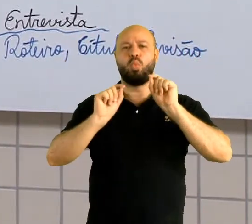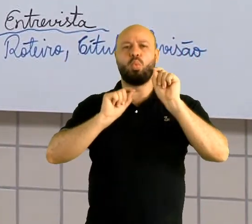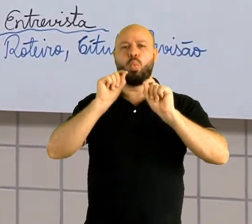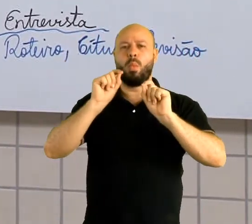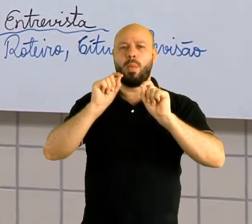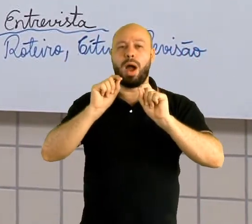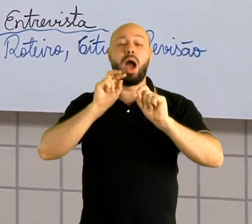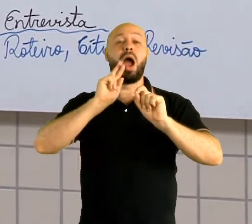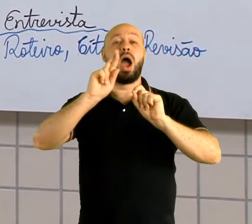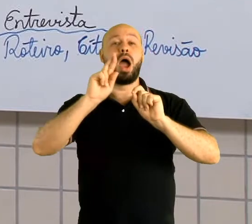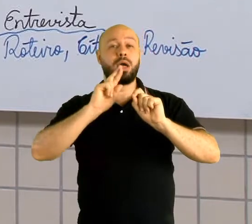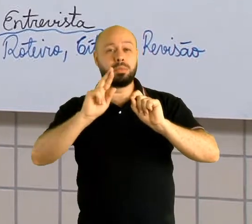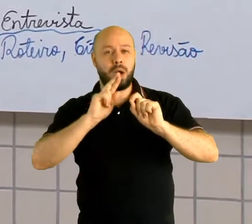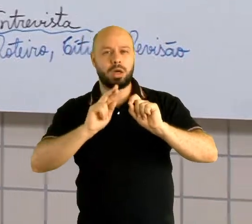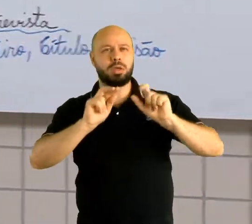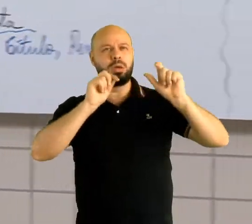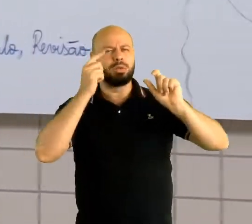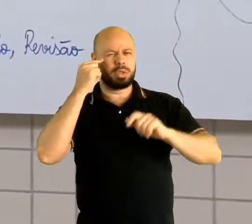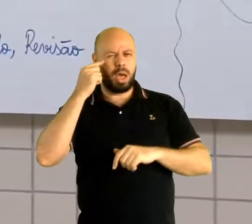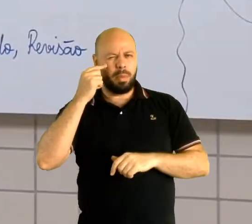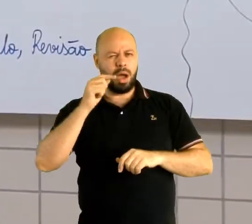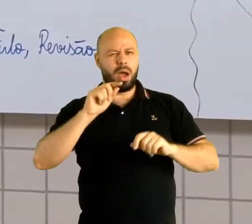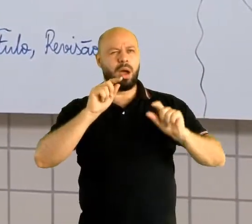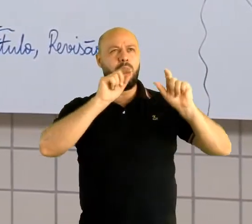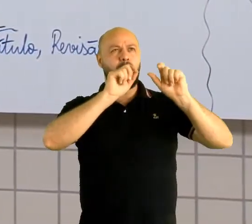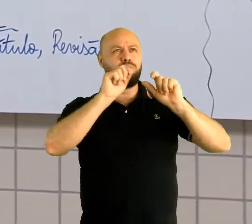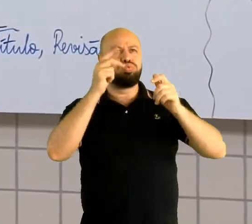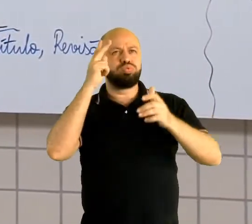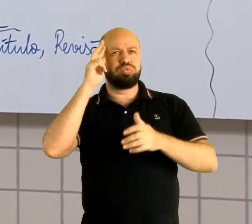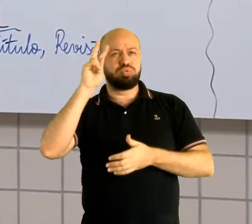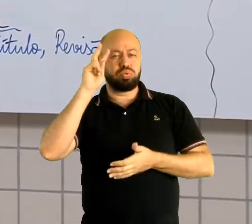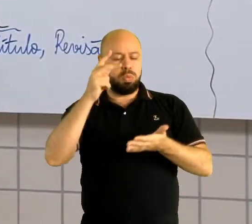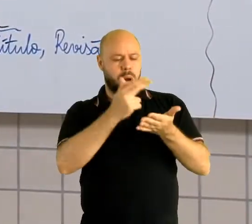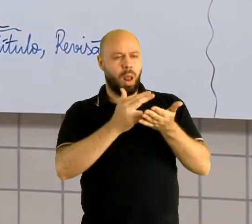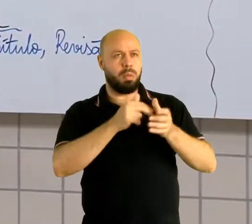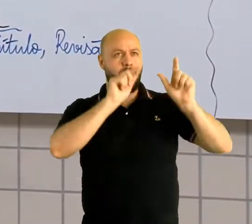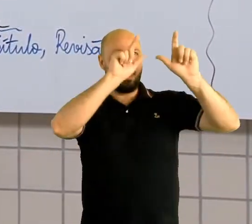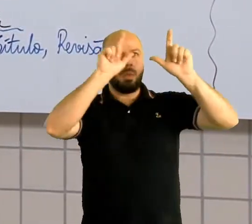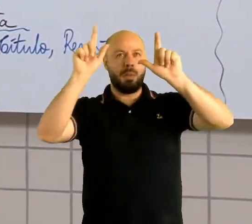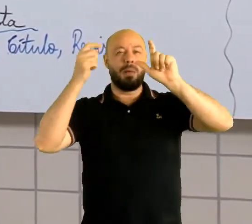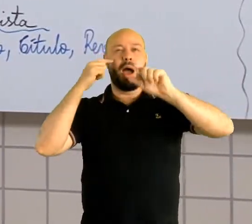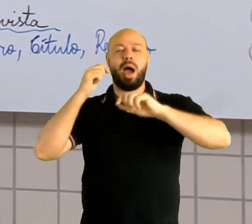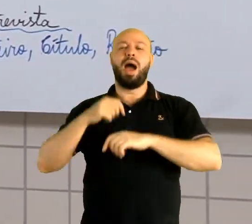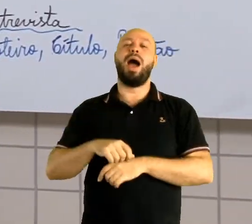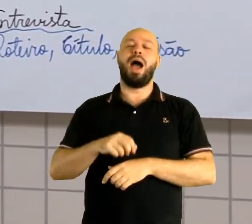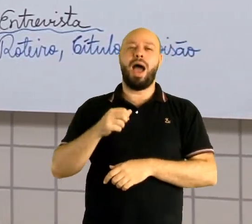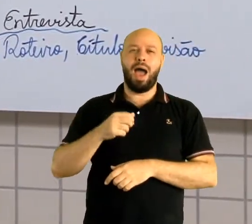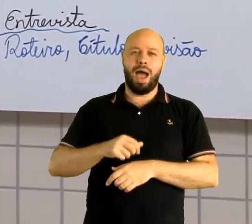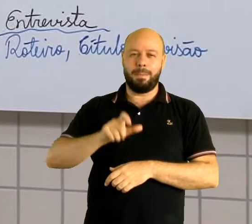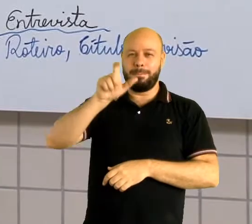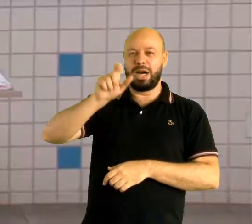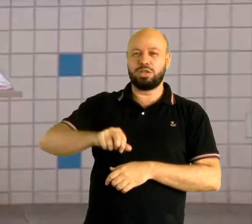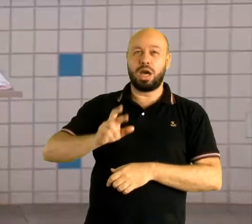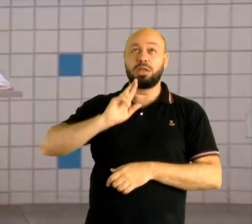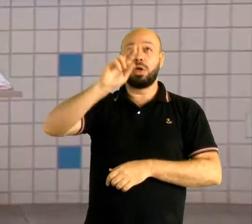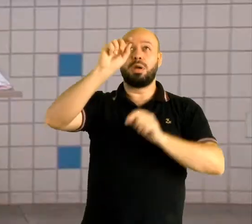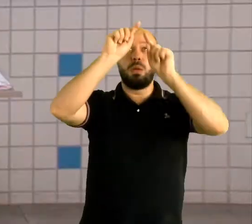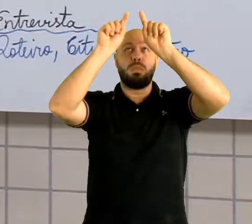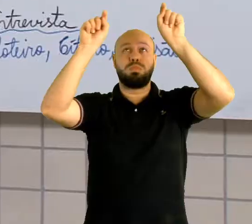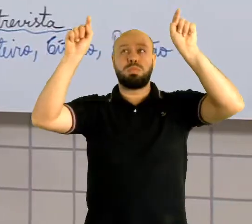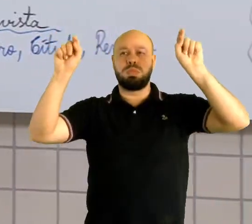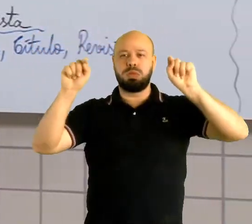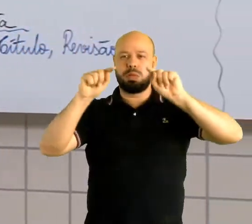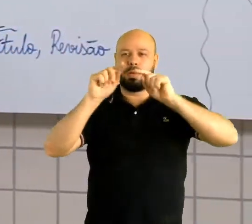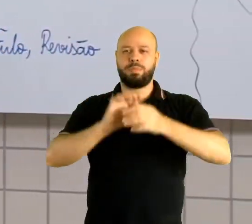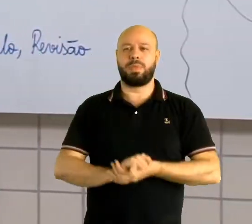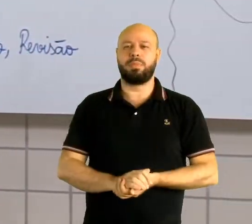uso de balões. Entendo, ponto. Só estou fazendo o meu trabalho. Aqui o ponto